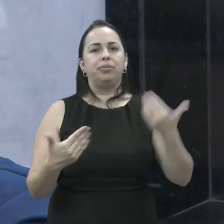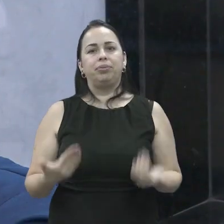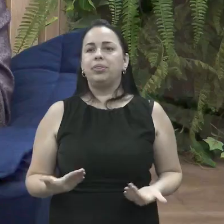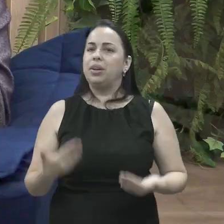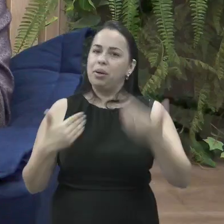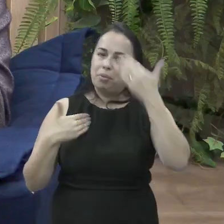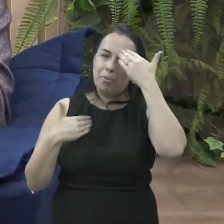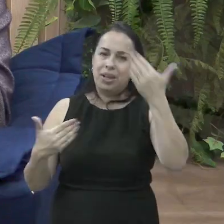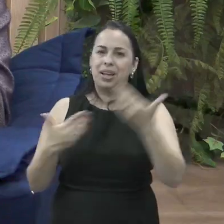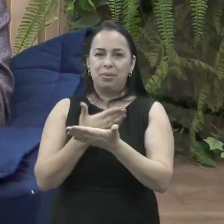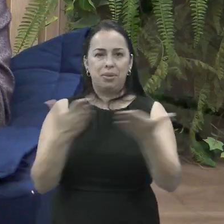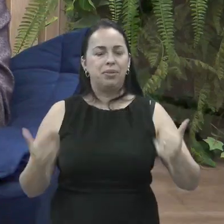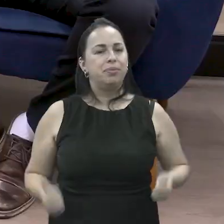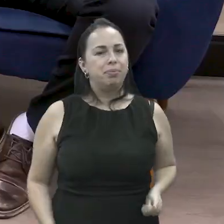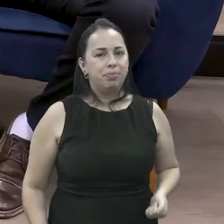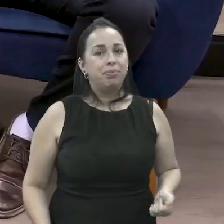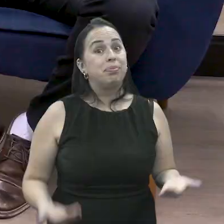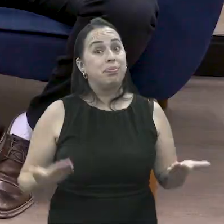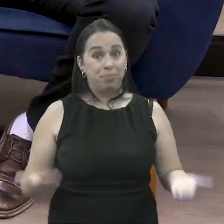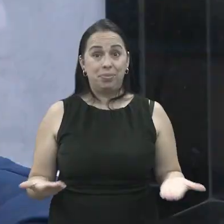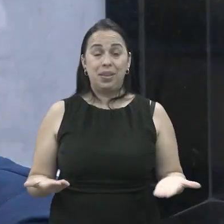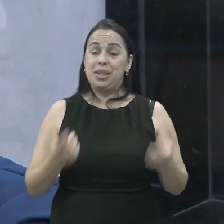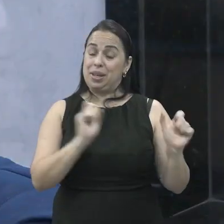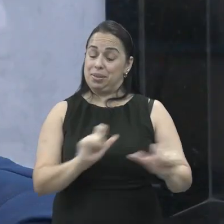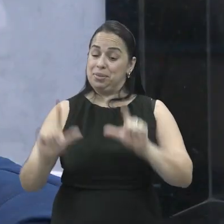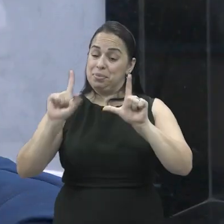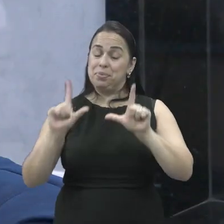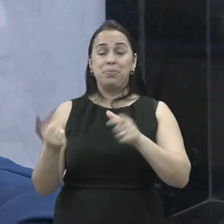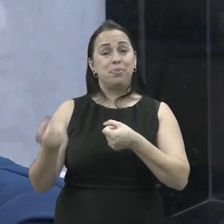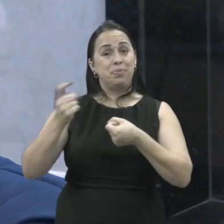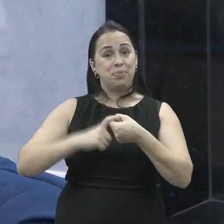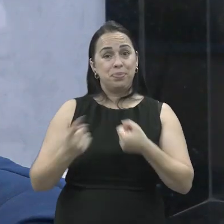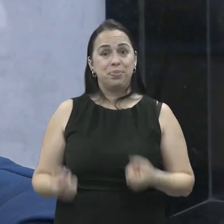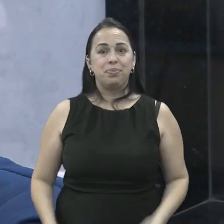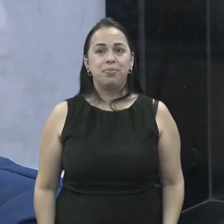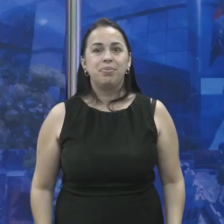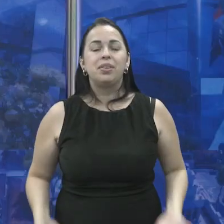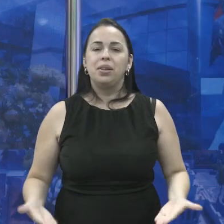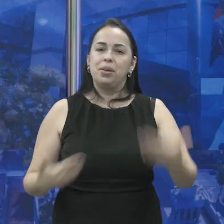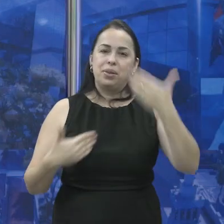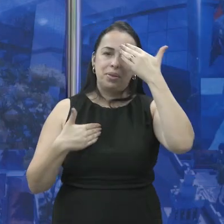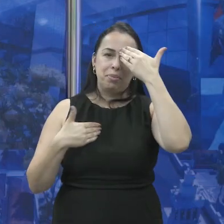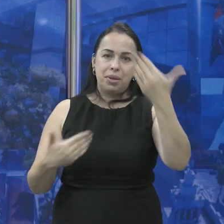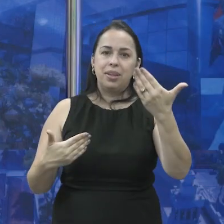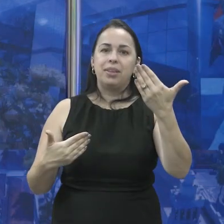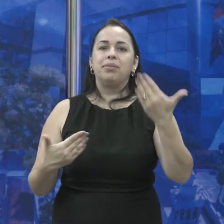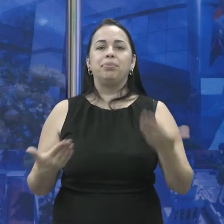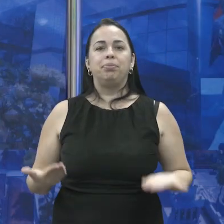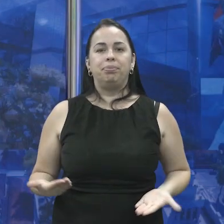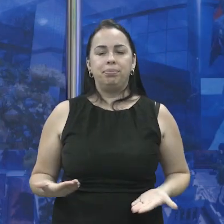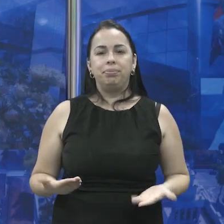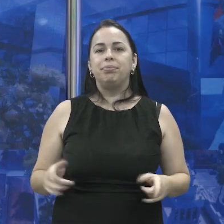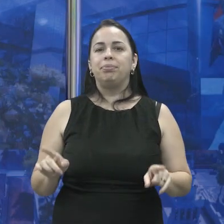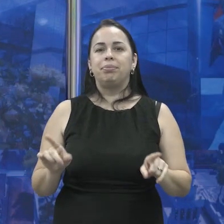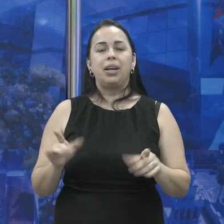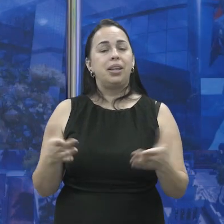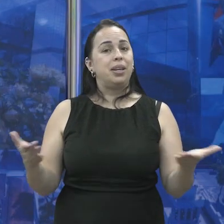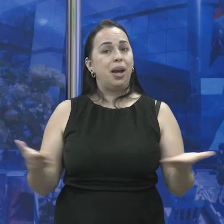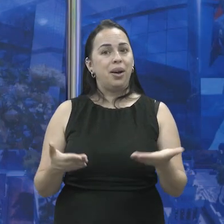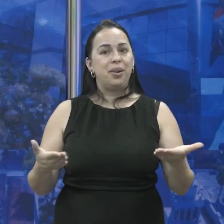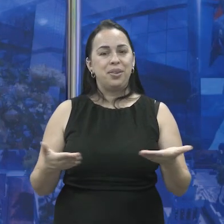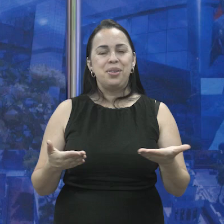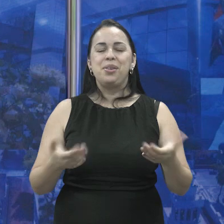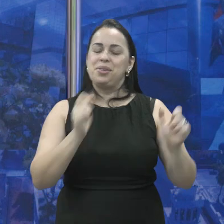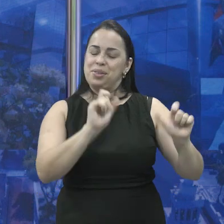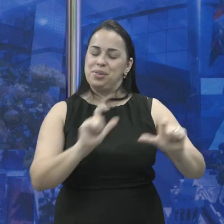obrigada, viu? Obrigado para todos vocês. E é isso, voltamos para o estúdio. Obrigado, gente. Bom, pessoal, chegou